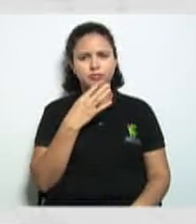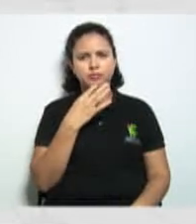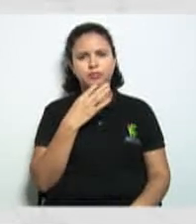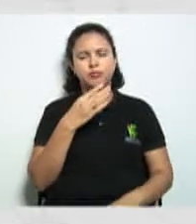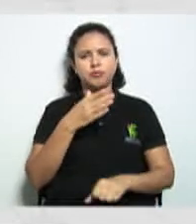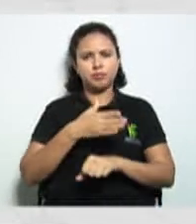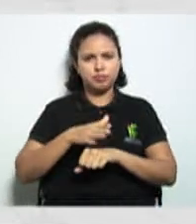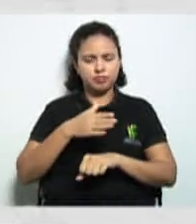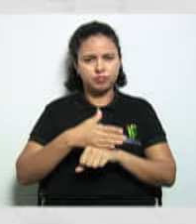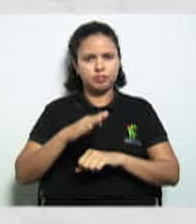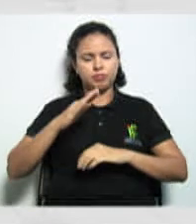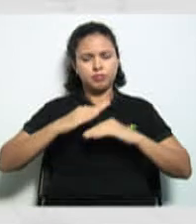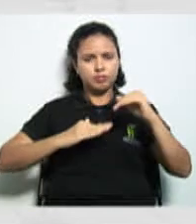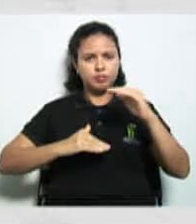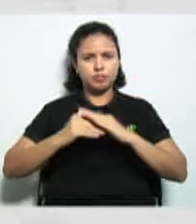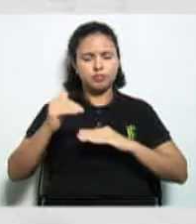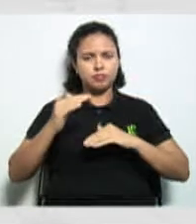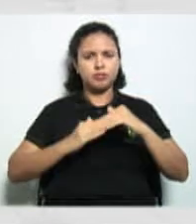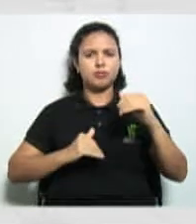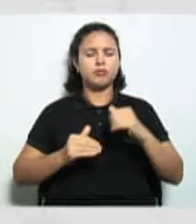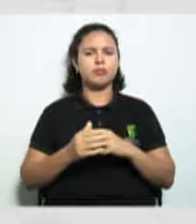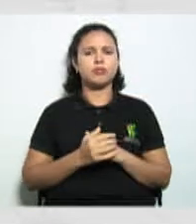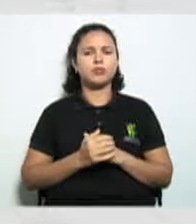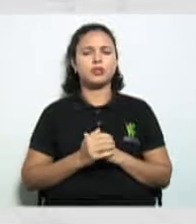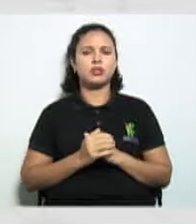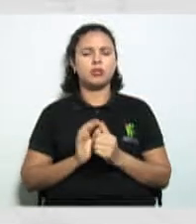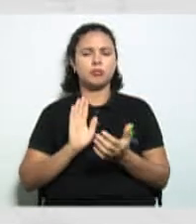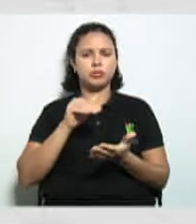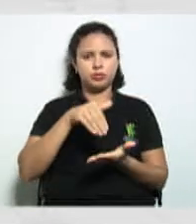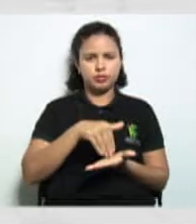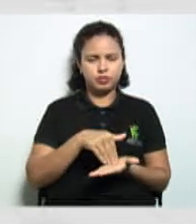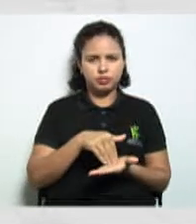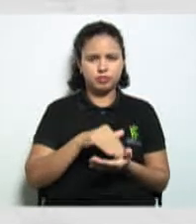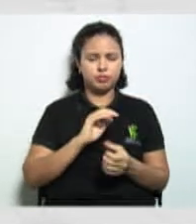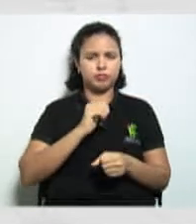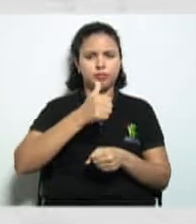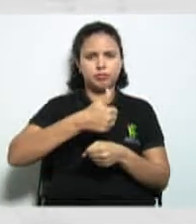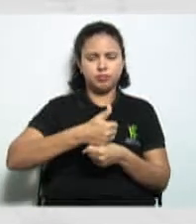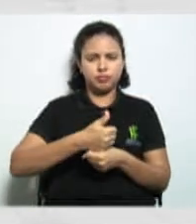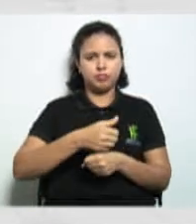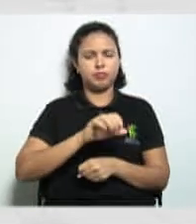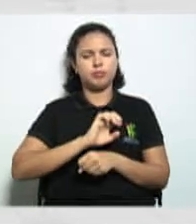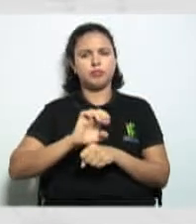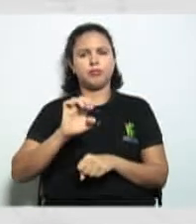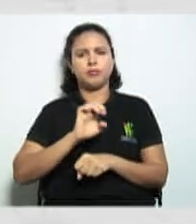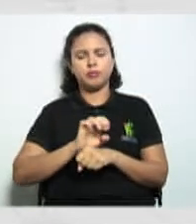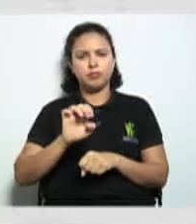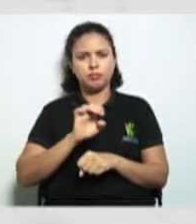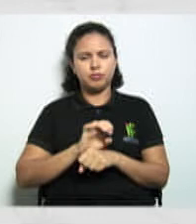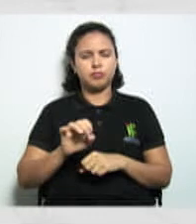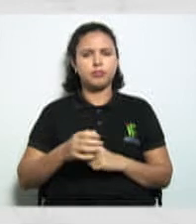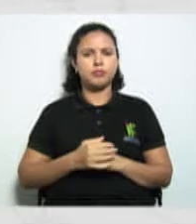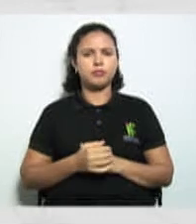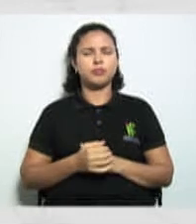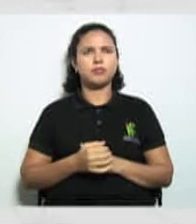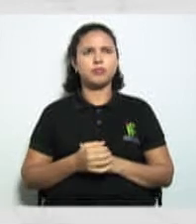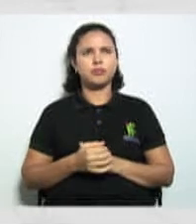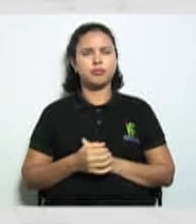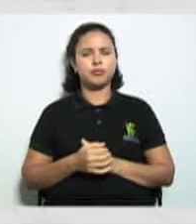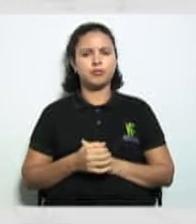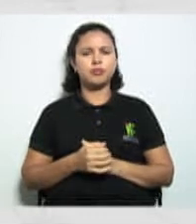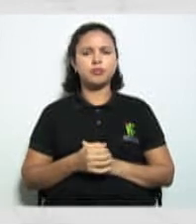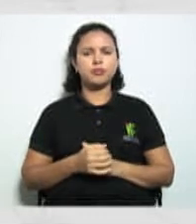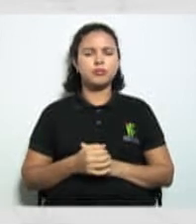e a prática profissional e, por último, substituir o estágio. E qual foi a outra pergunta, hein, professora, que eu já